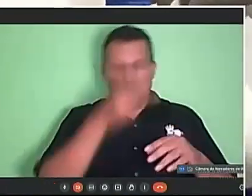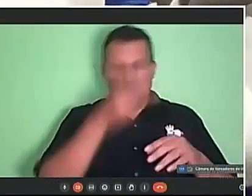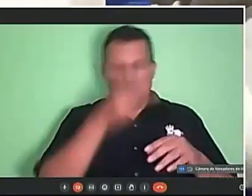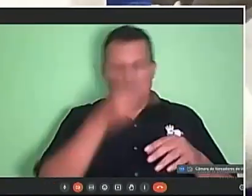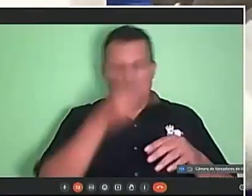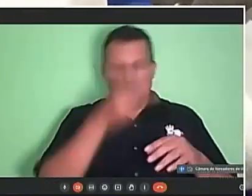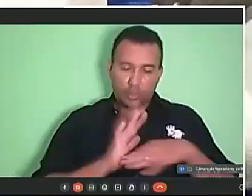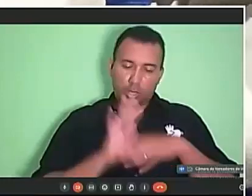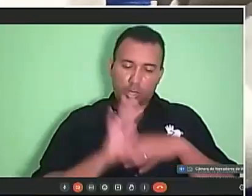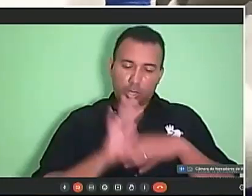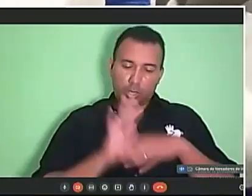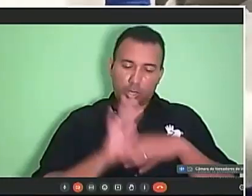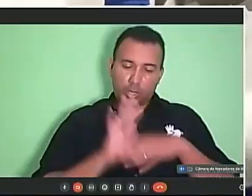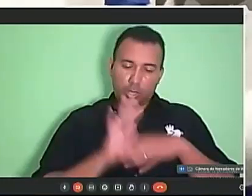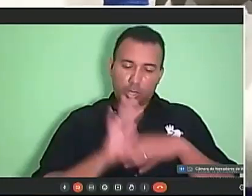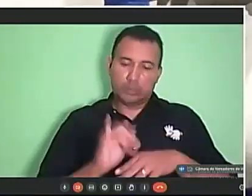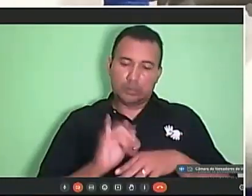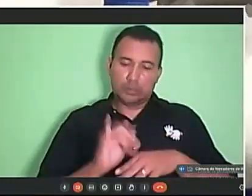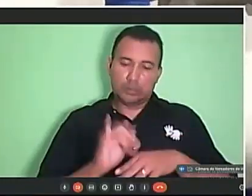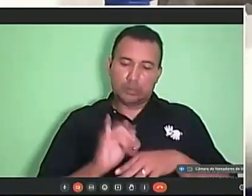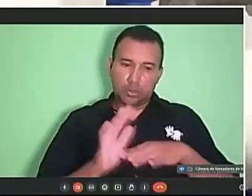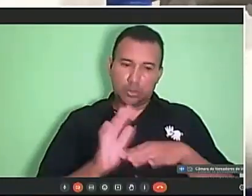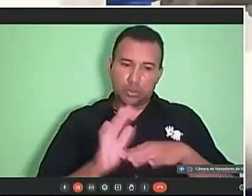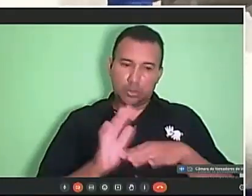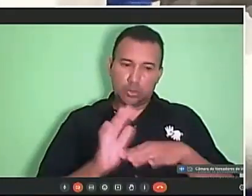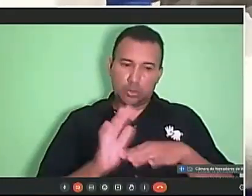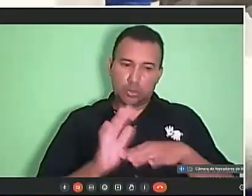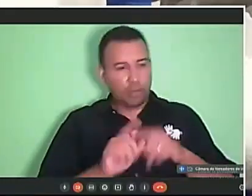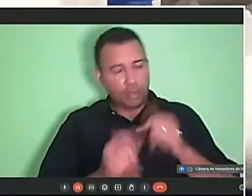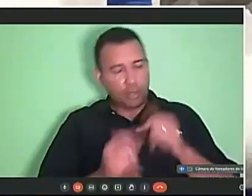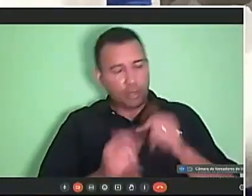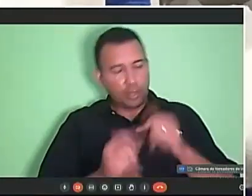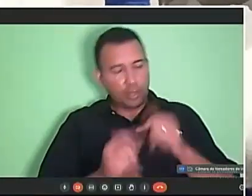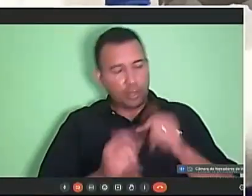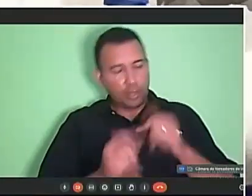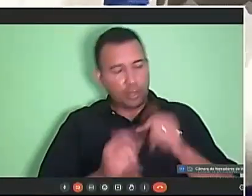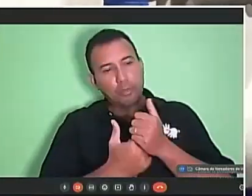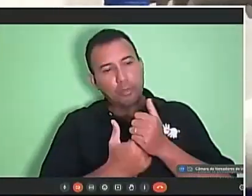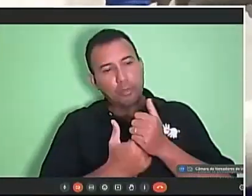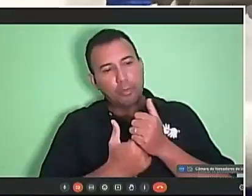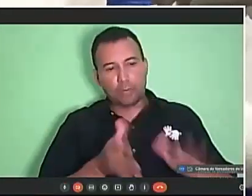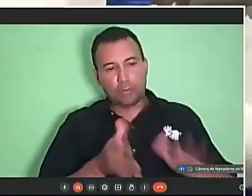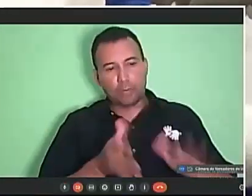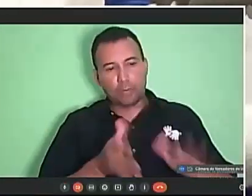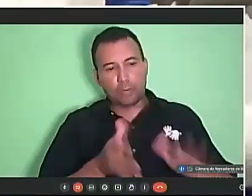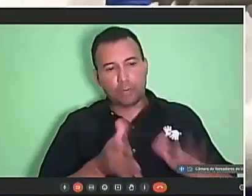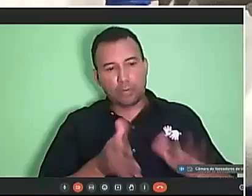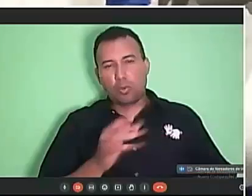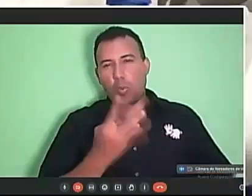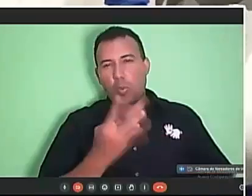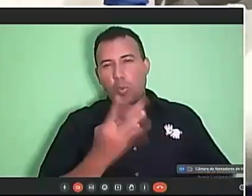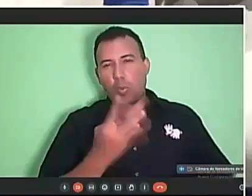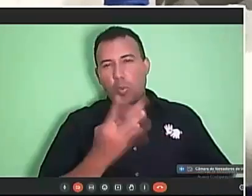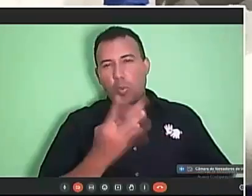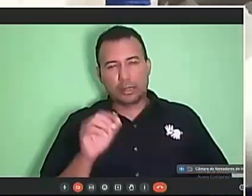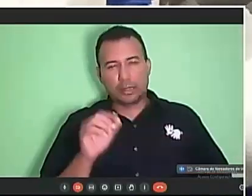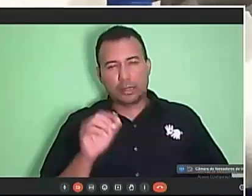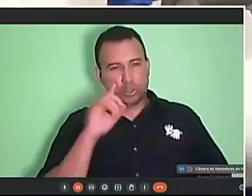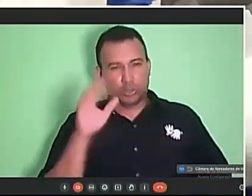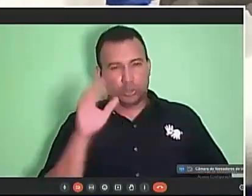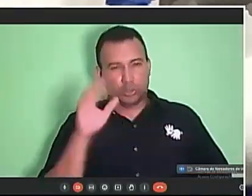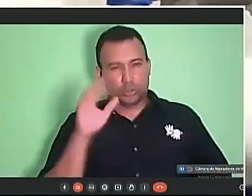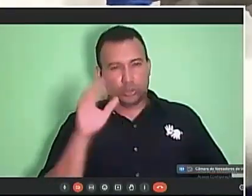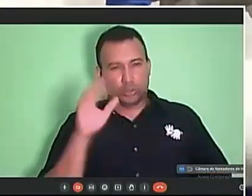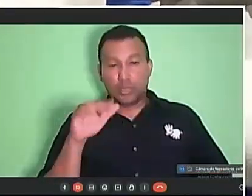possível, demos toda a assistência necessária nesses 40 e poucos dias do qual o Rio Iguaçu não